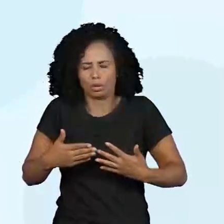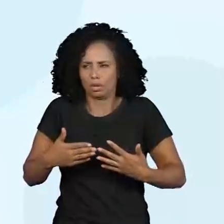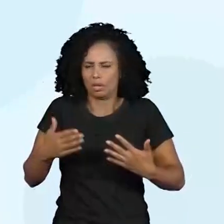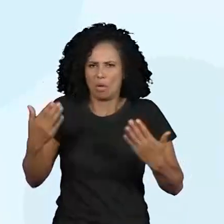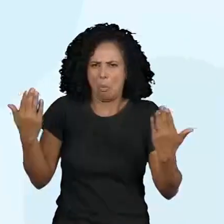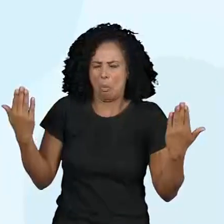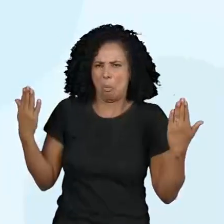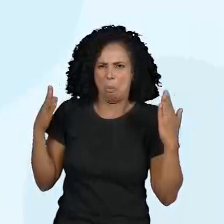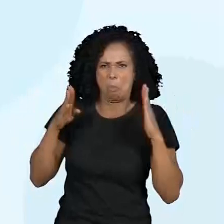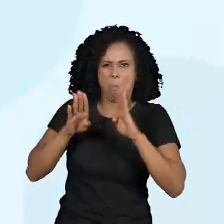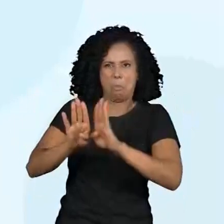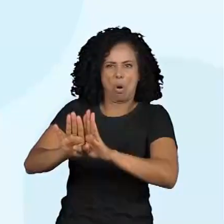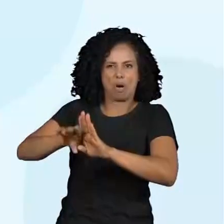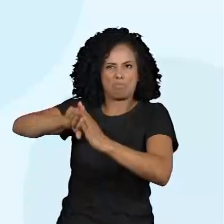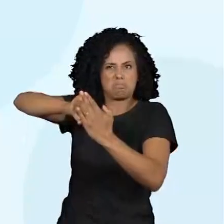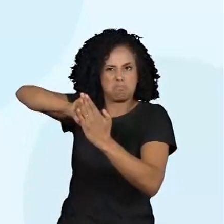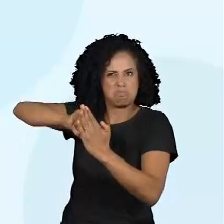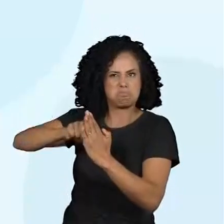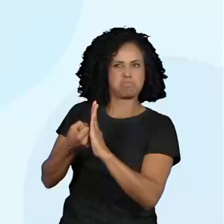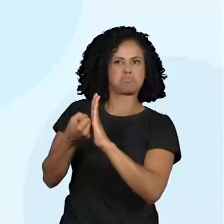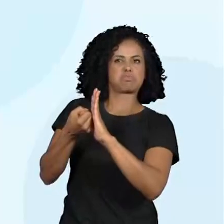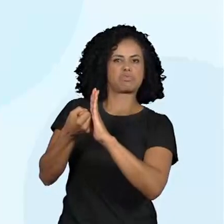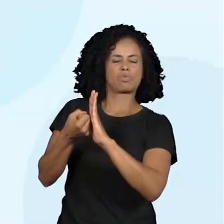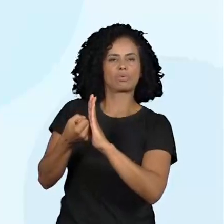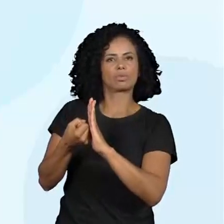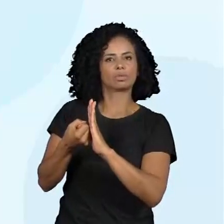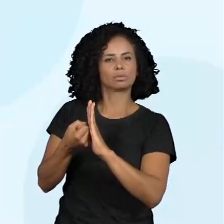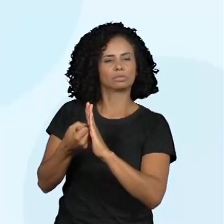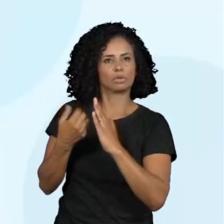que bateu trancando-os.